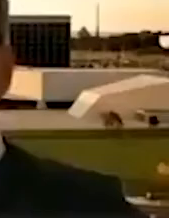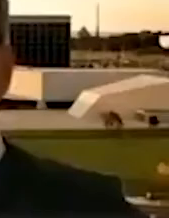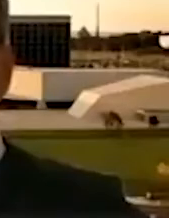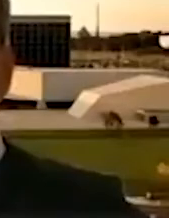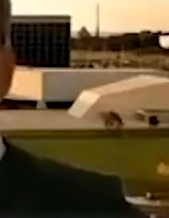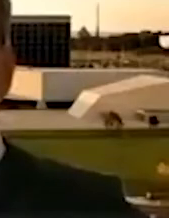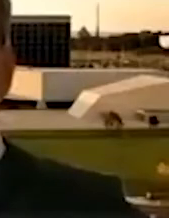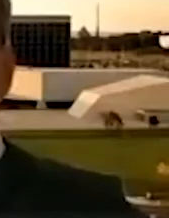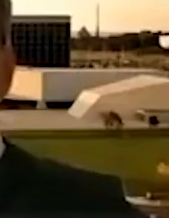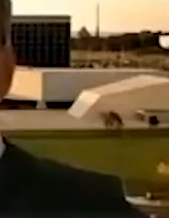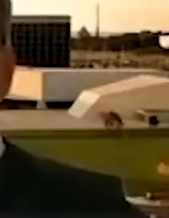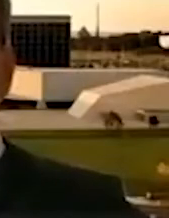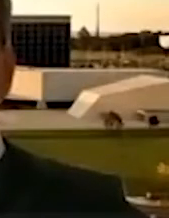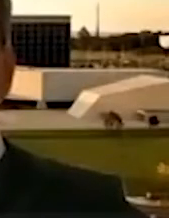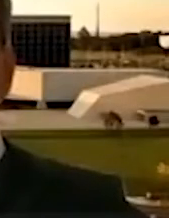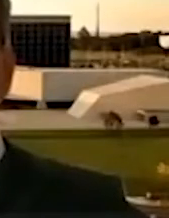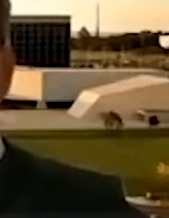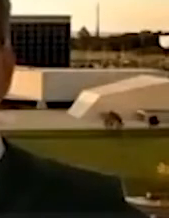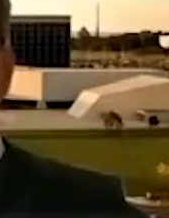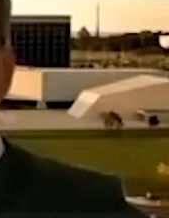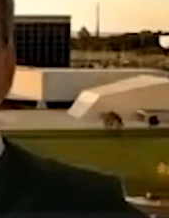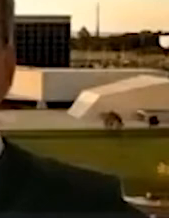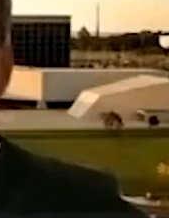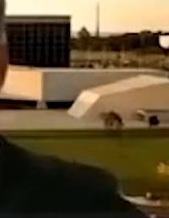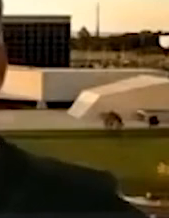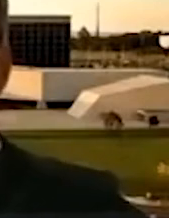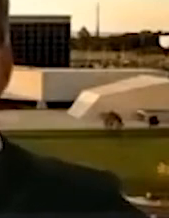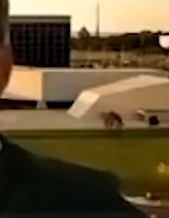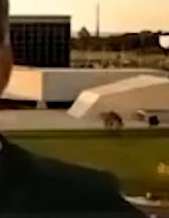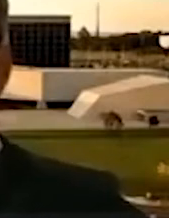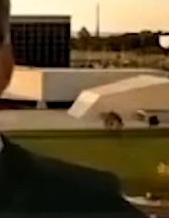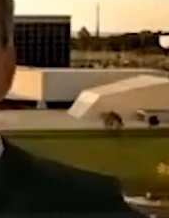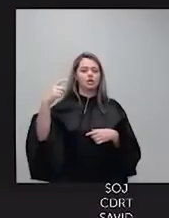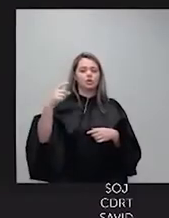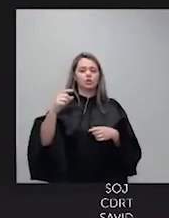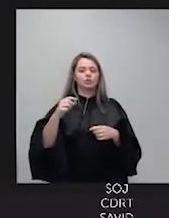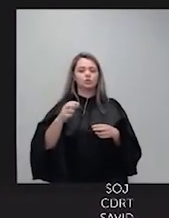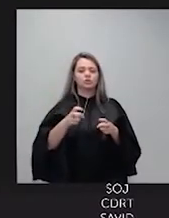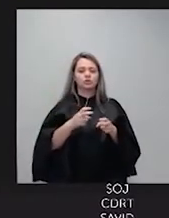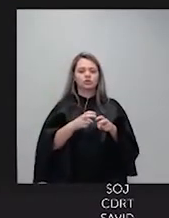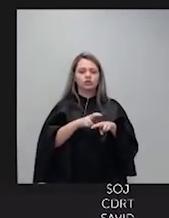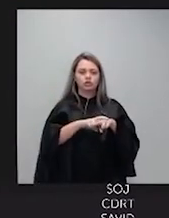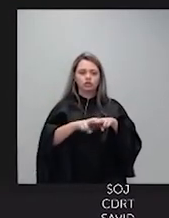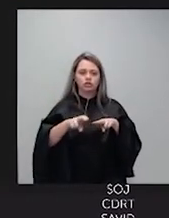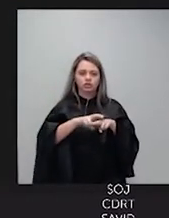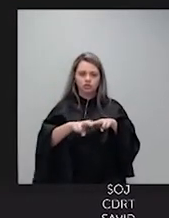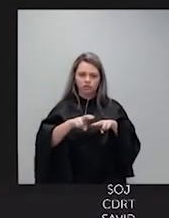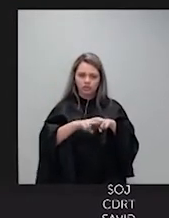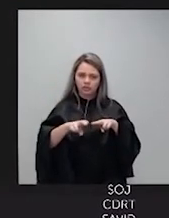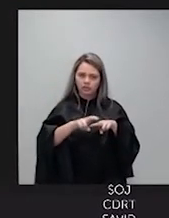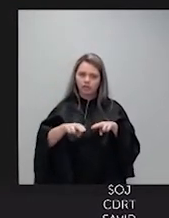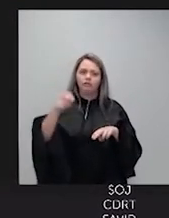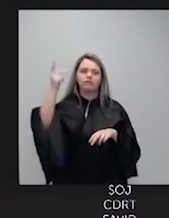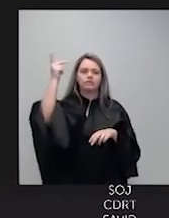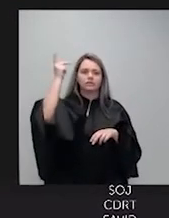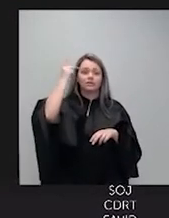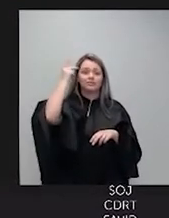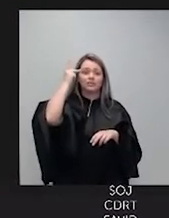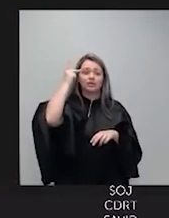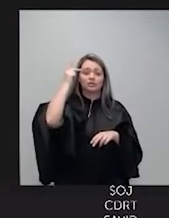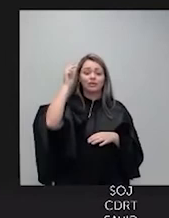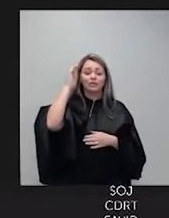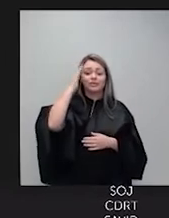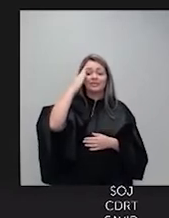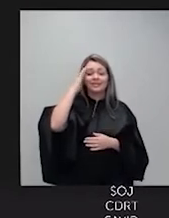elétrico, estão inseridos nos fortuitos internos do serviço de transporte. A terceira turma aplicou, então, a teoria do